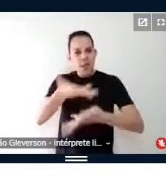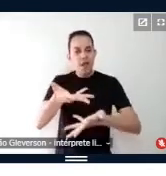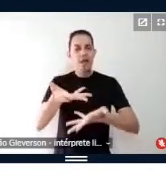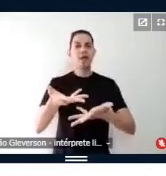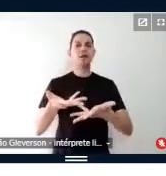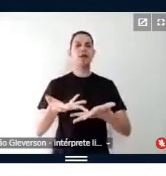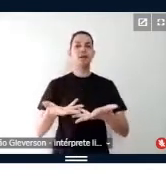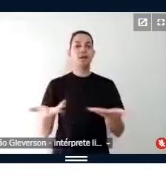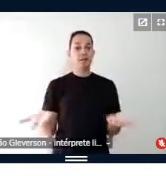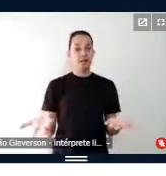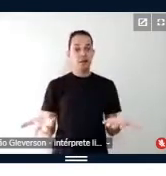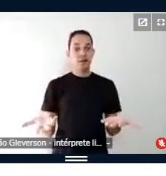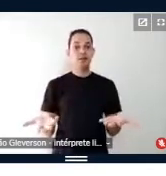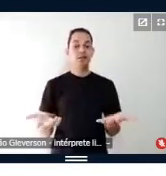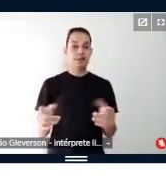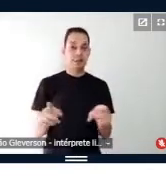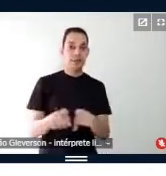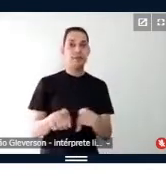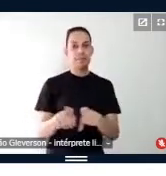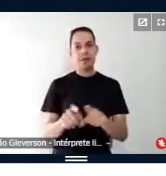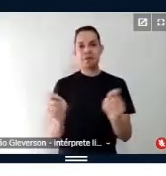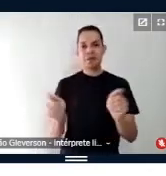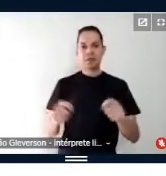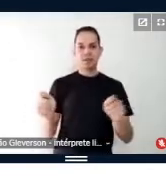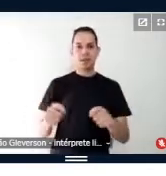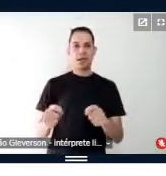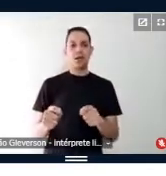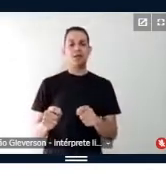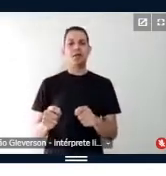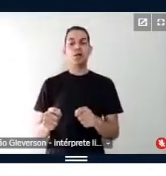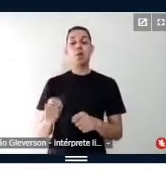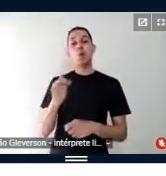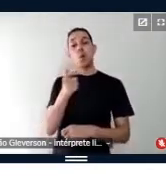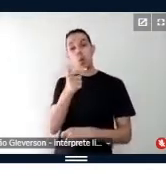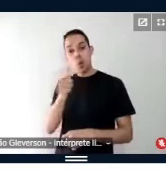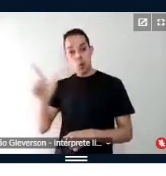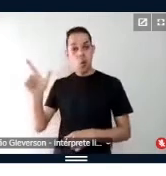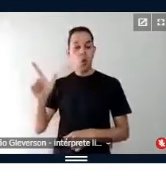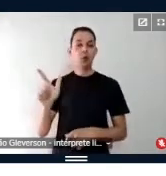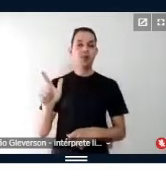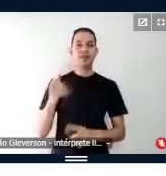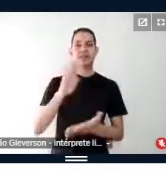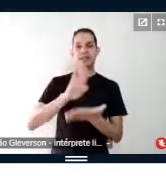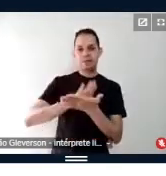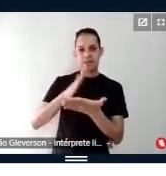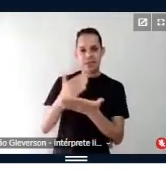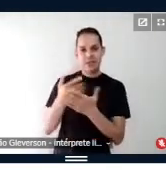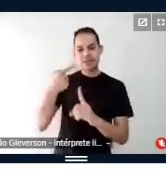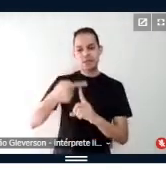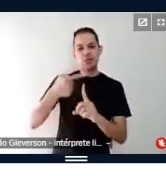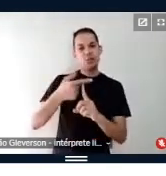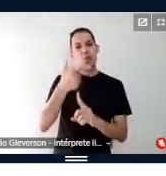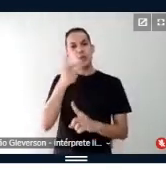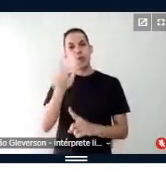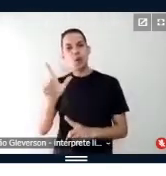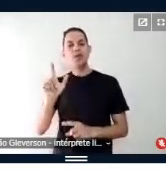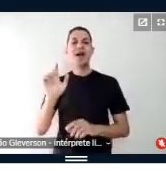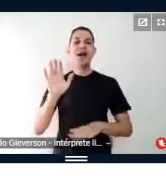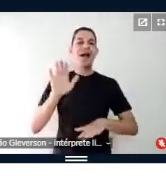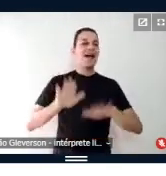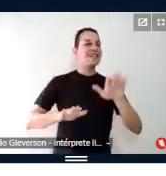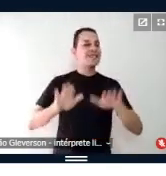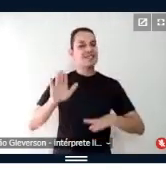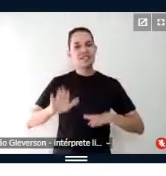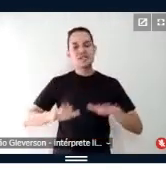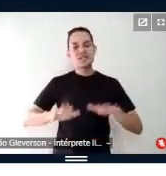então, seria também uma possibilidade. e uma outra, um outro tipo de interpretação que, às vezes, não é muito